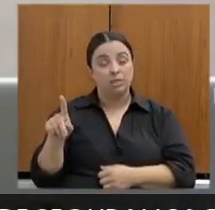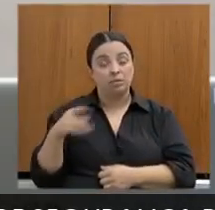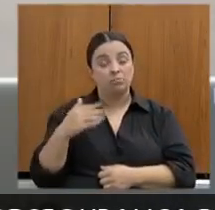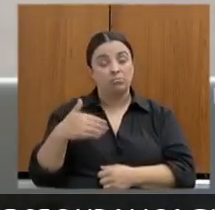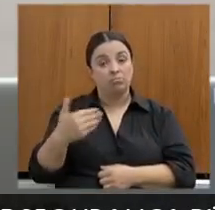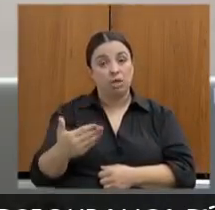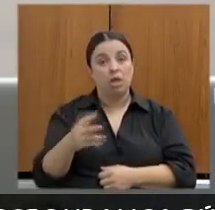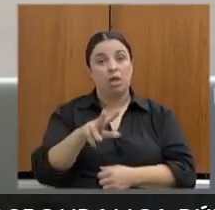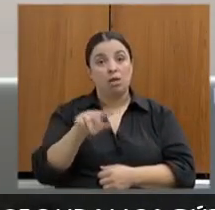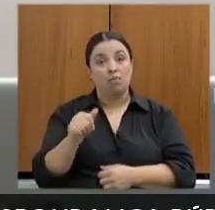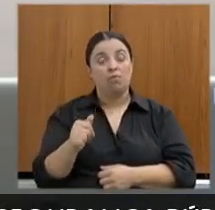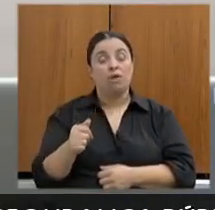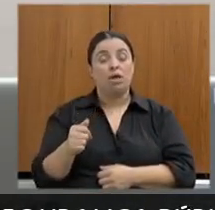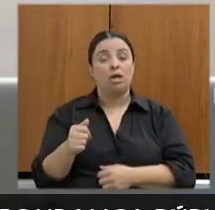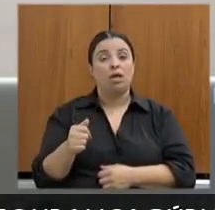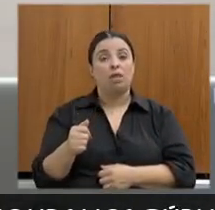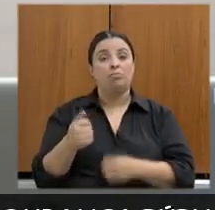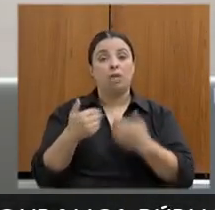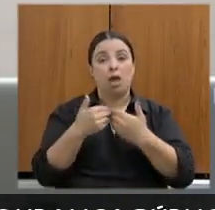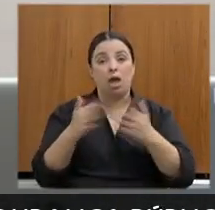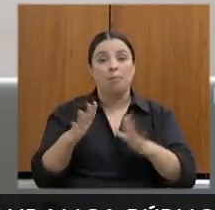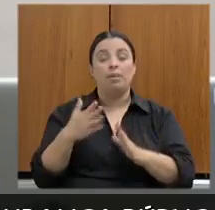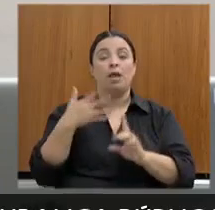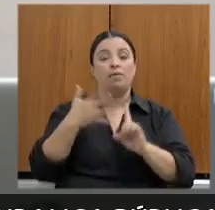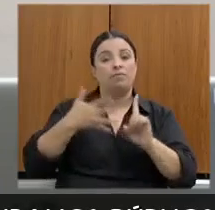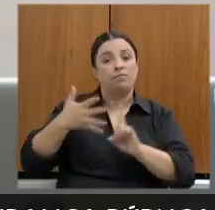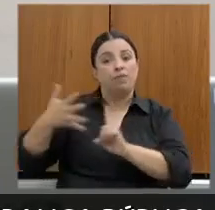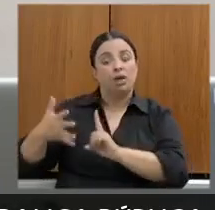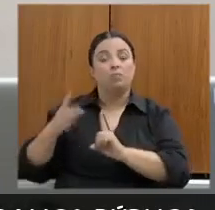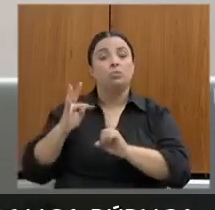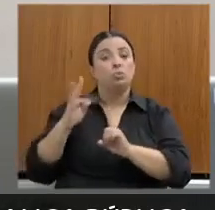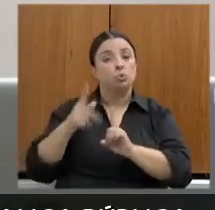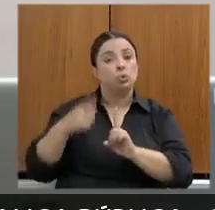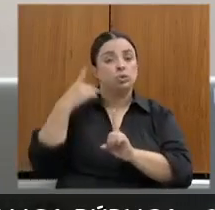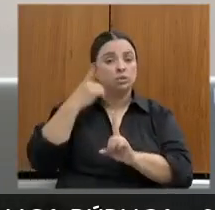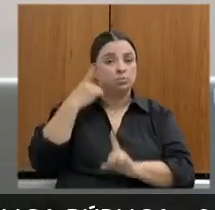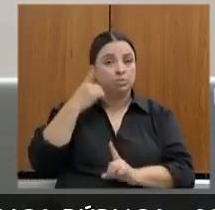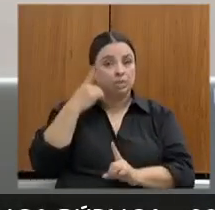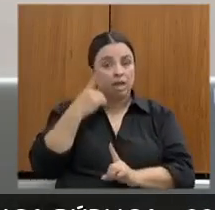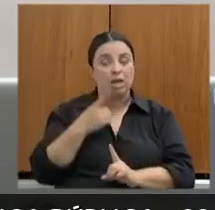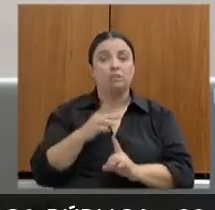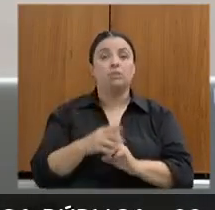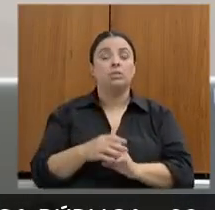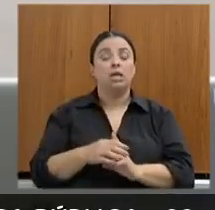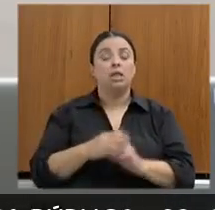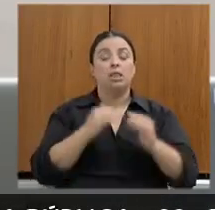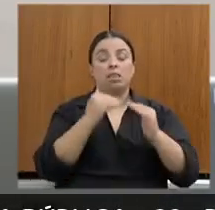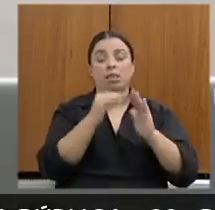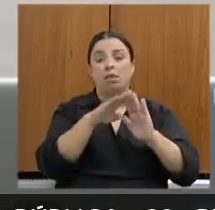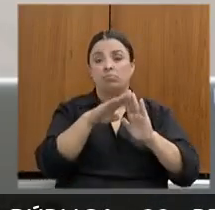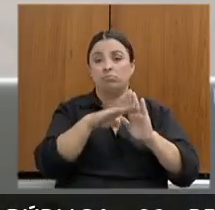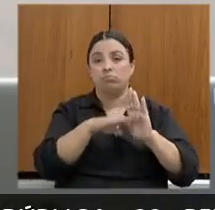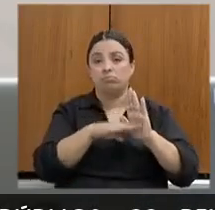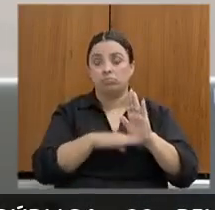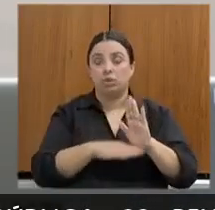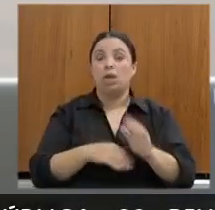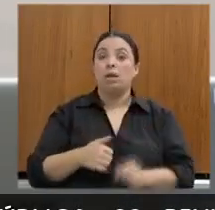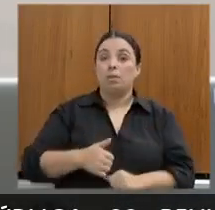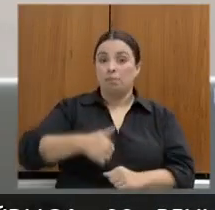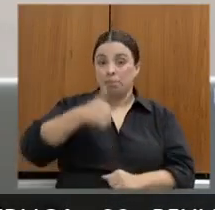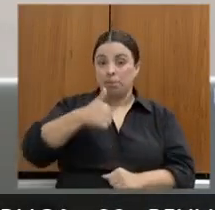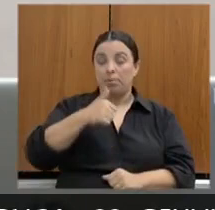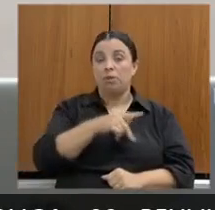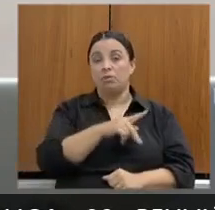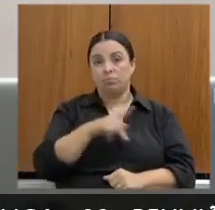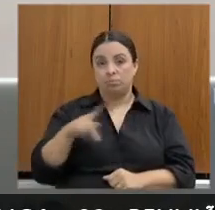sequência será concedida as palavras deputados deputados nos termos da deliberação 27 11/2019 a seguinte ordem primeiro